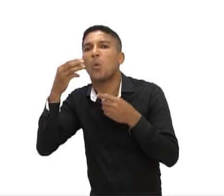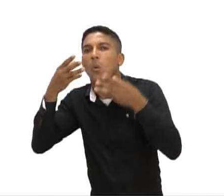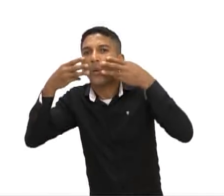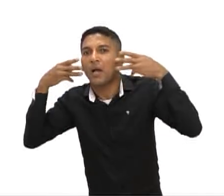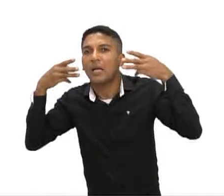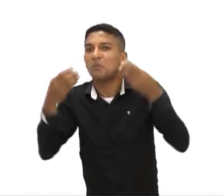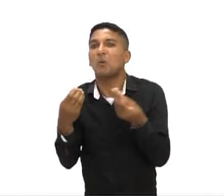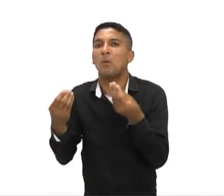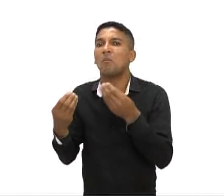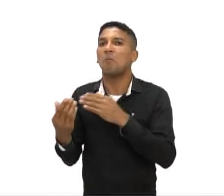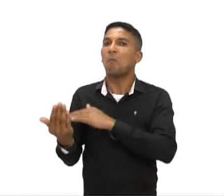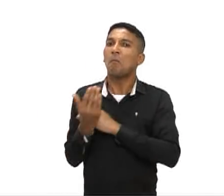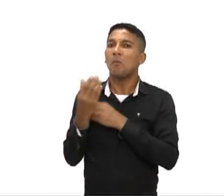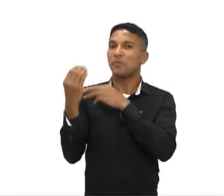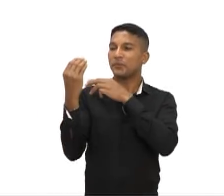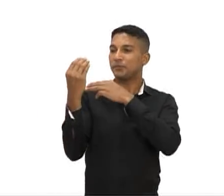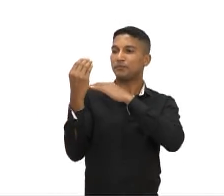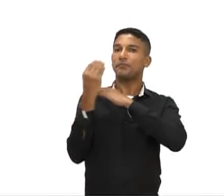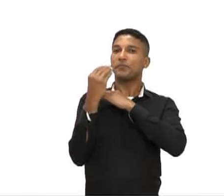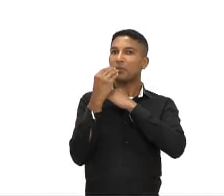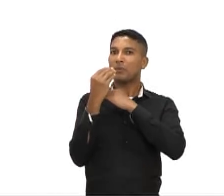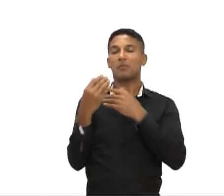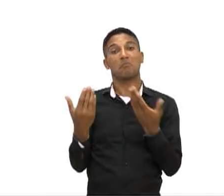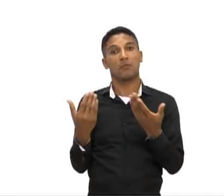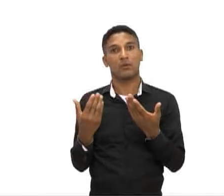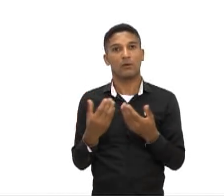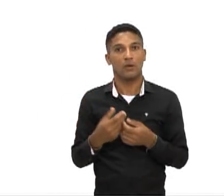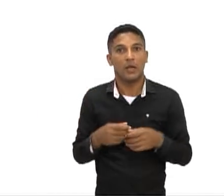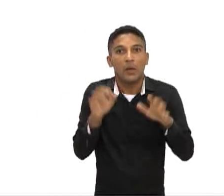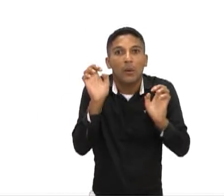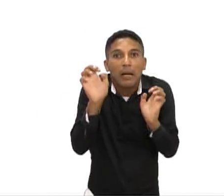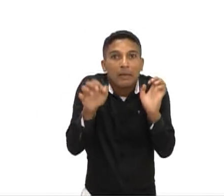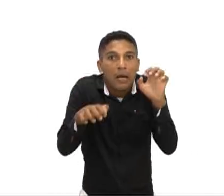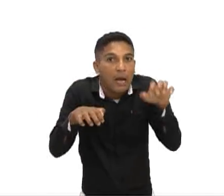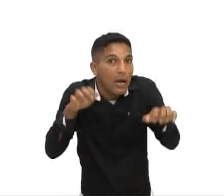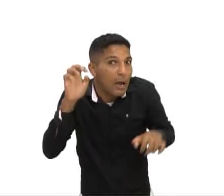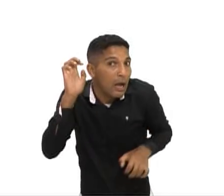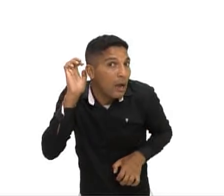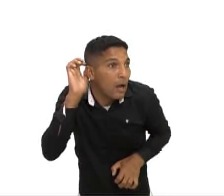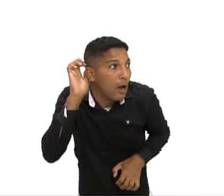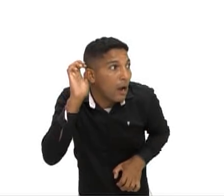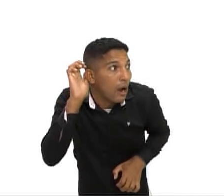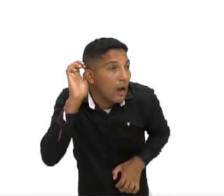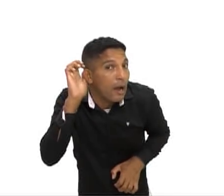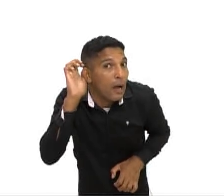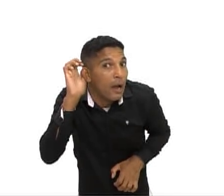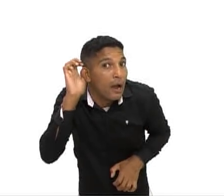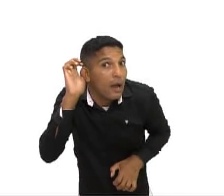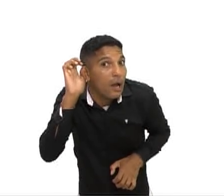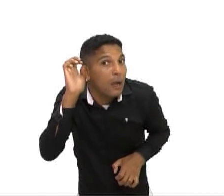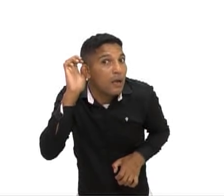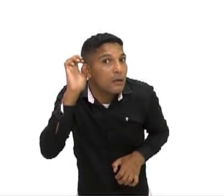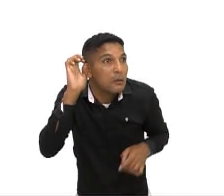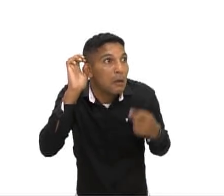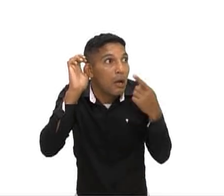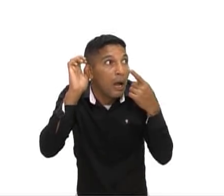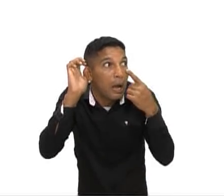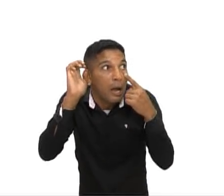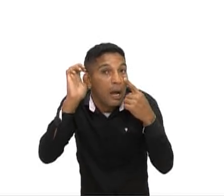depois? O gato logo endireitou as orelhas, querendo ouvir melhor um assunto de tamanho